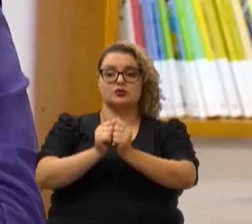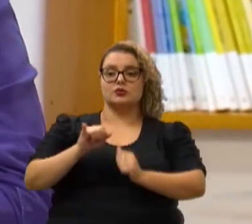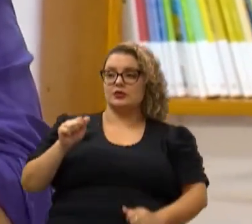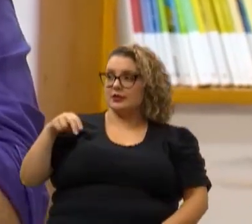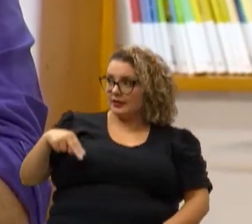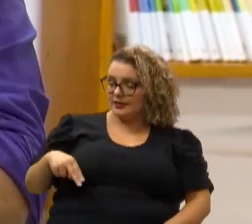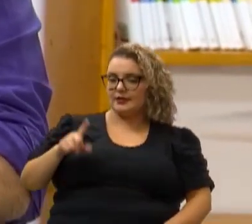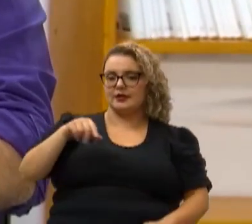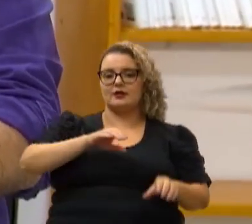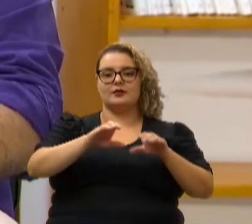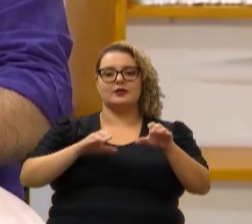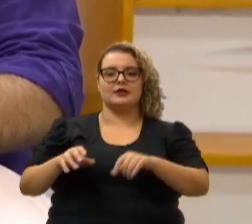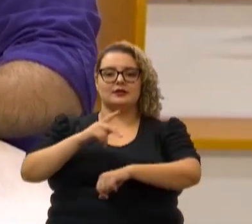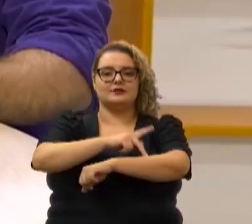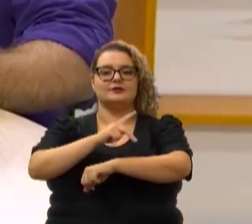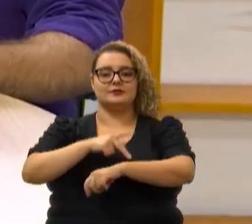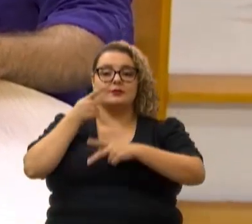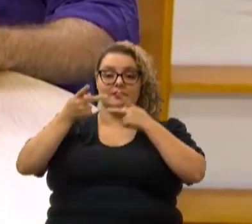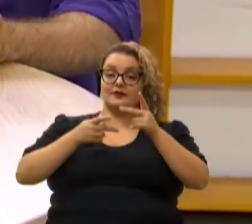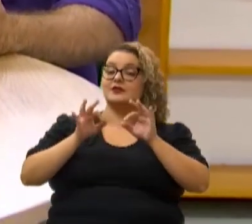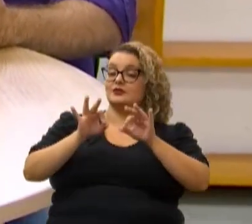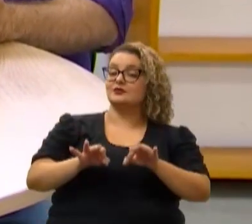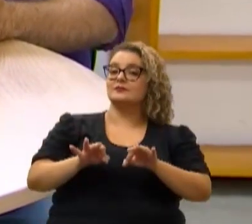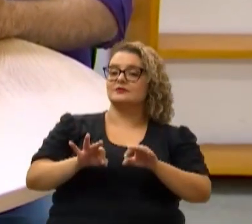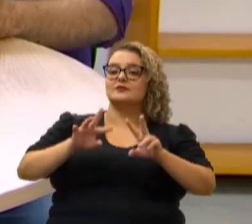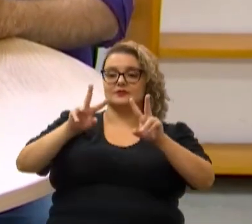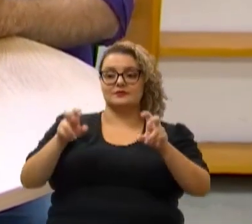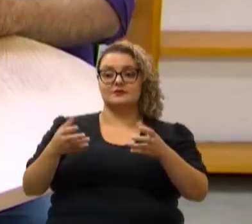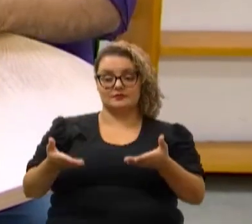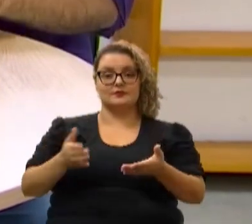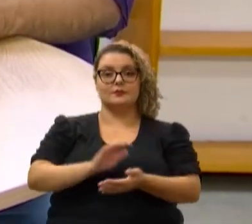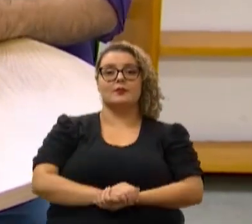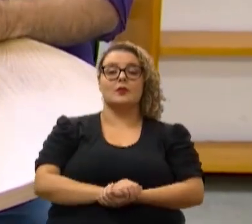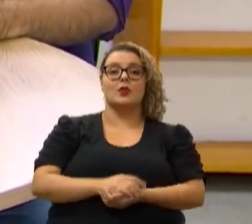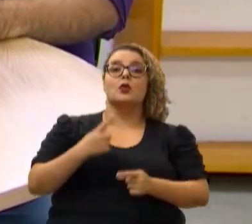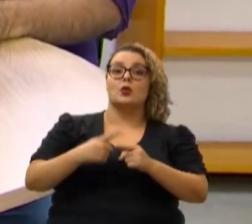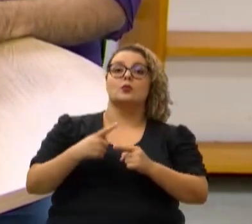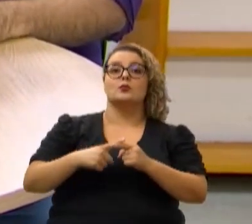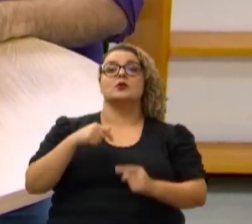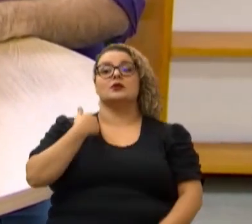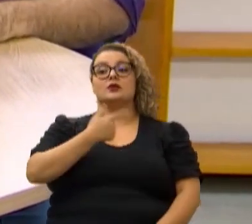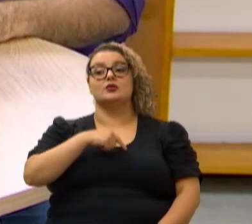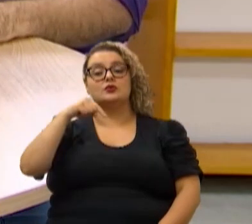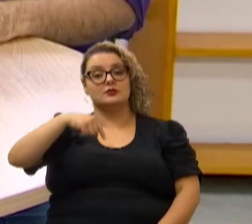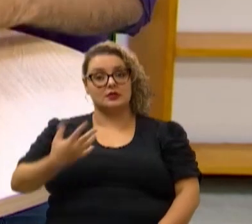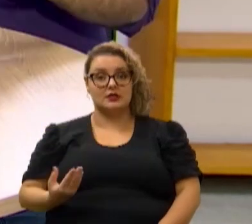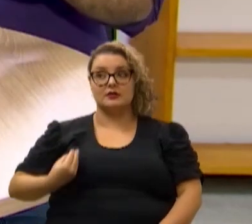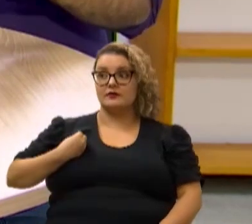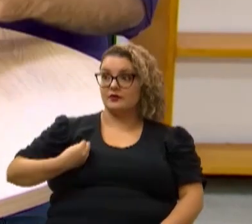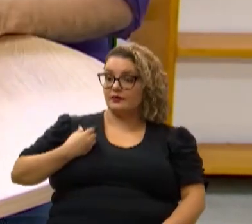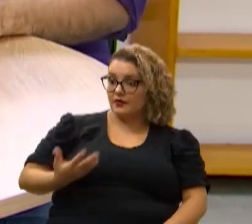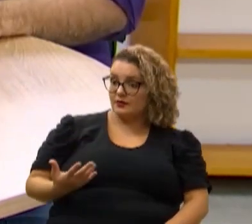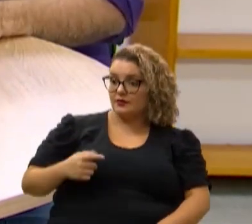Ian, que é coordenador pedagógico, para falar justamente a respeito desta situação, porque nós estamos,